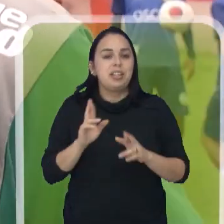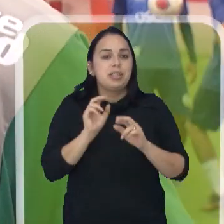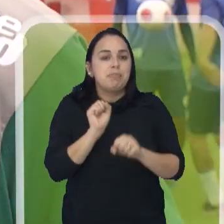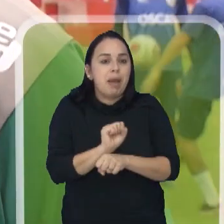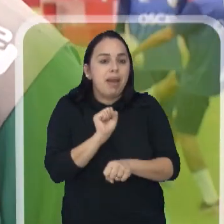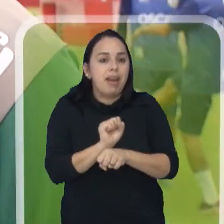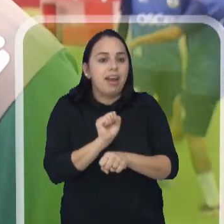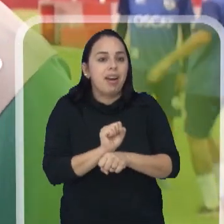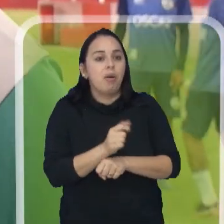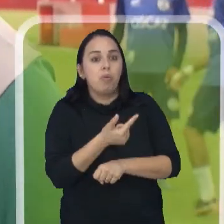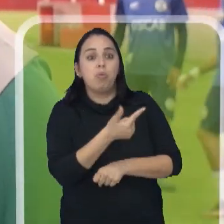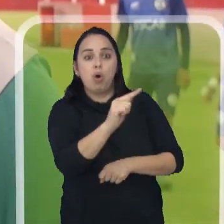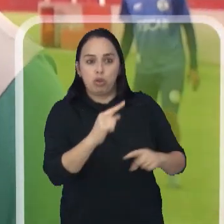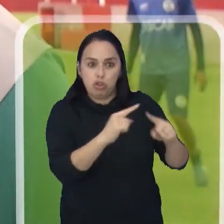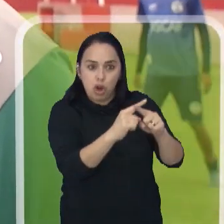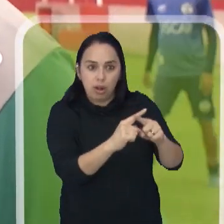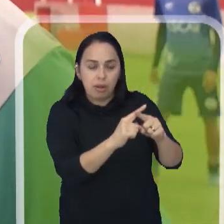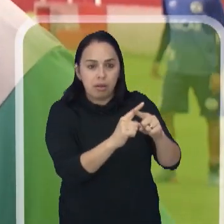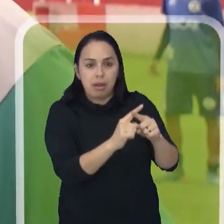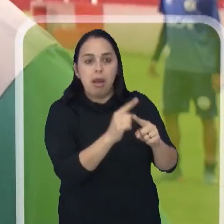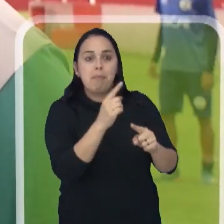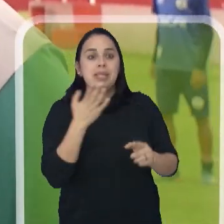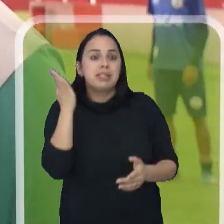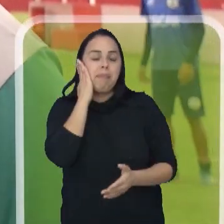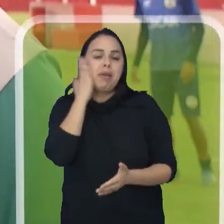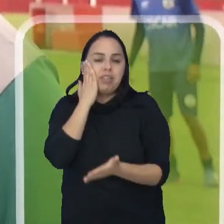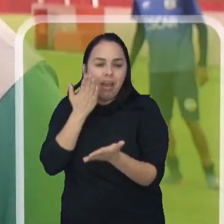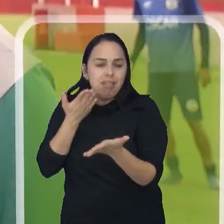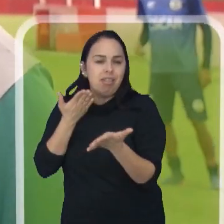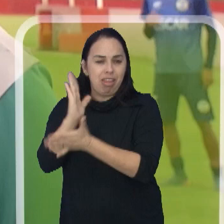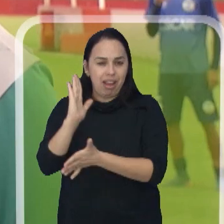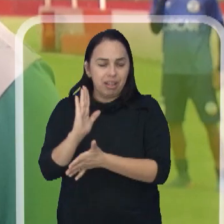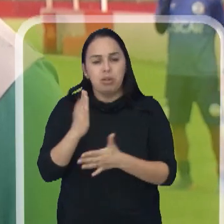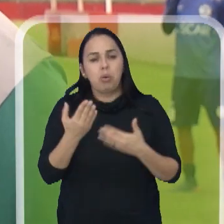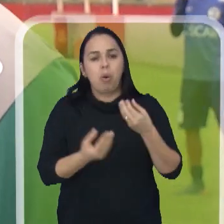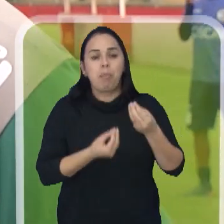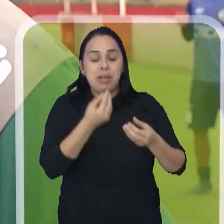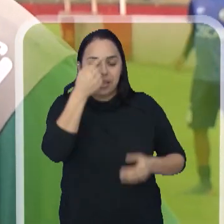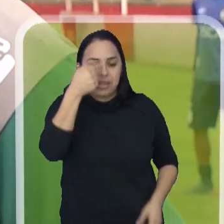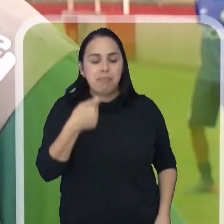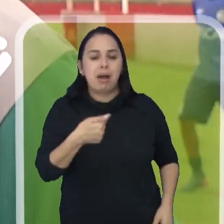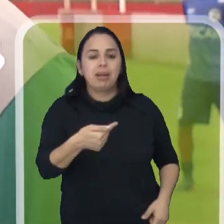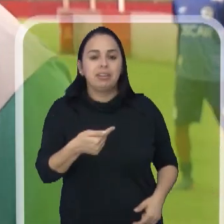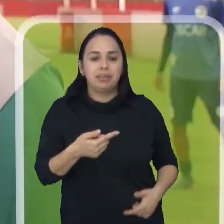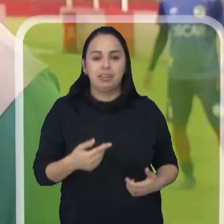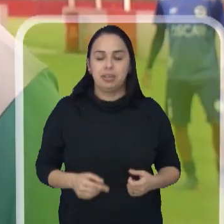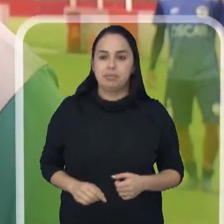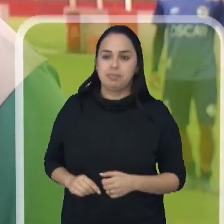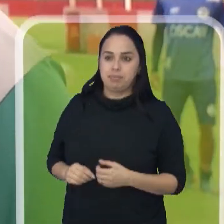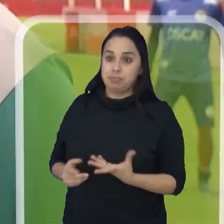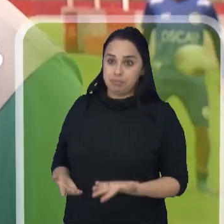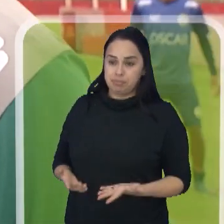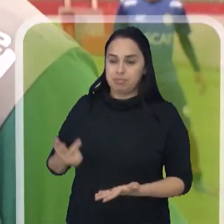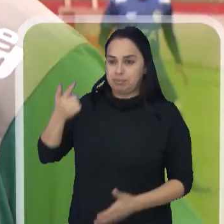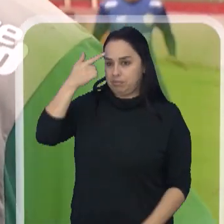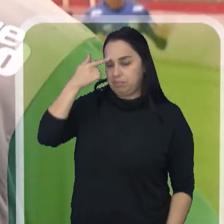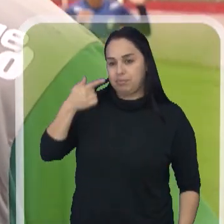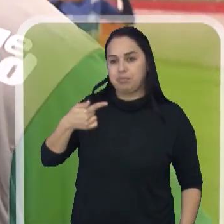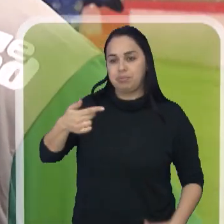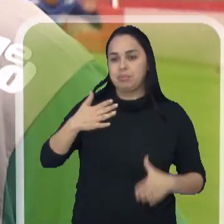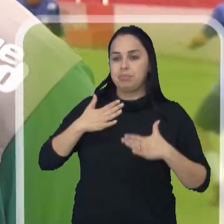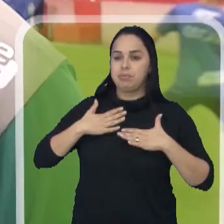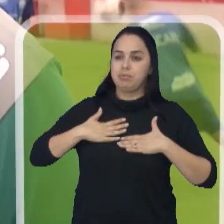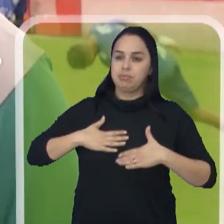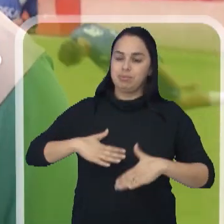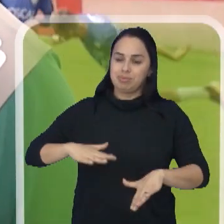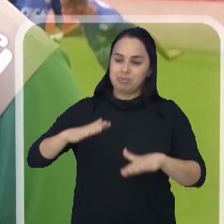para saber aí sim concretizar a classificação, né? Como é que tem sido essa semana de trabalho pela frente? Bom, uma semana tranquila de